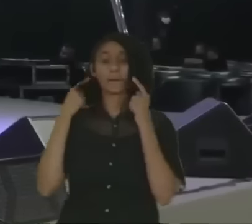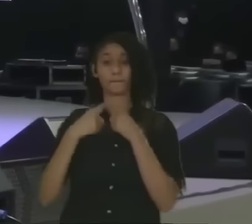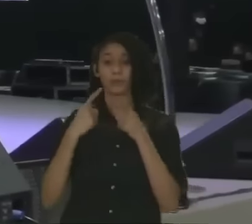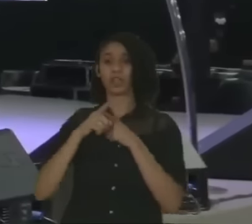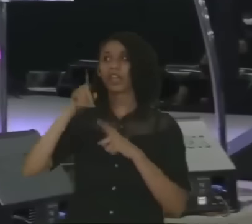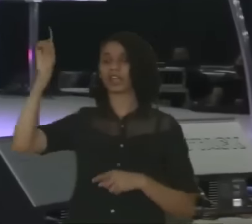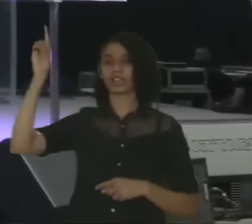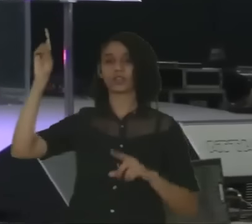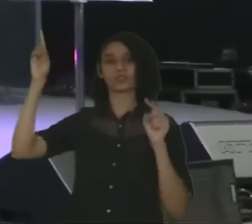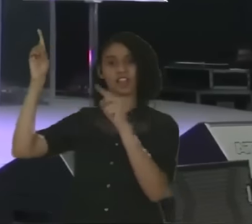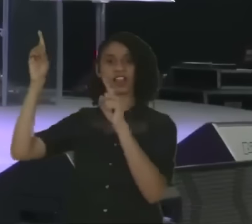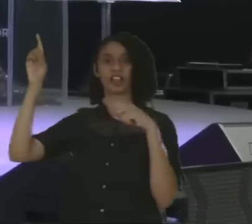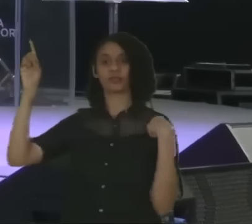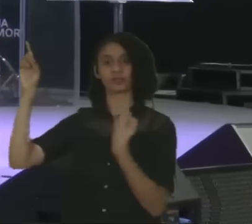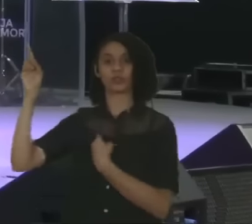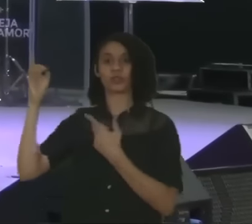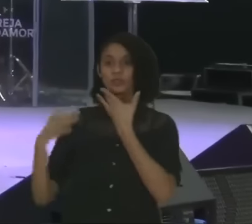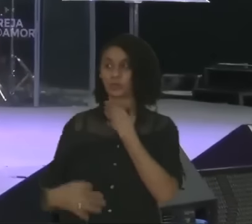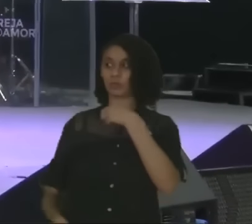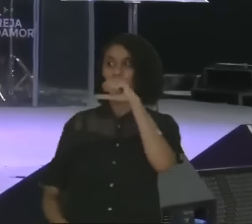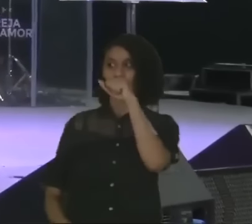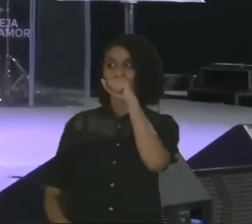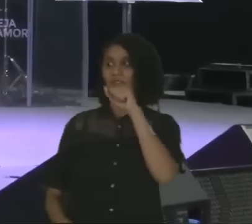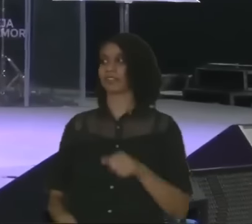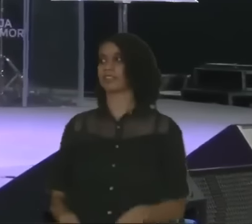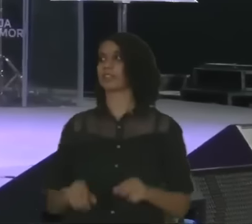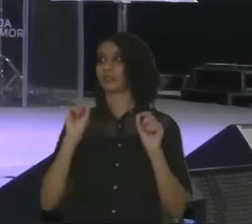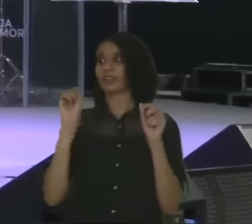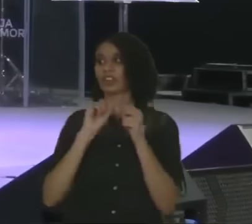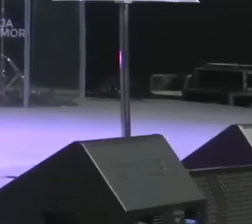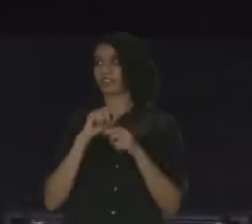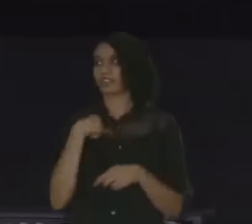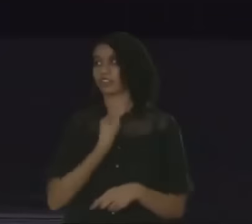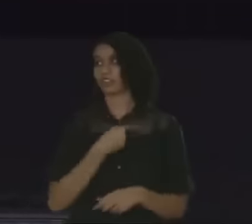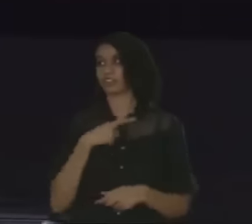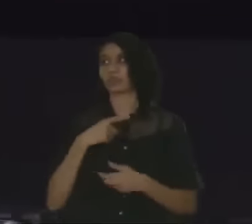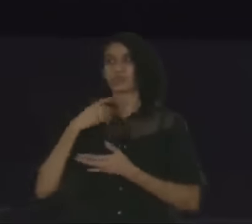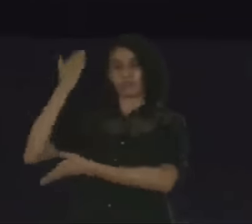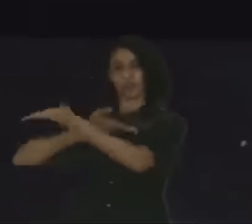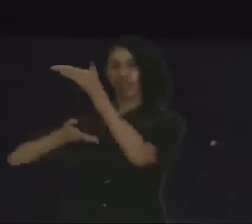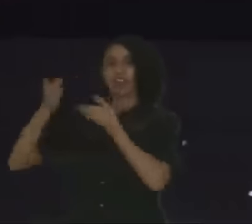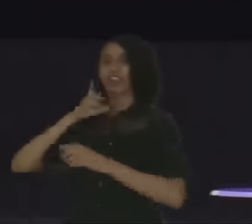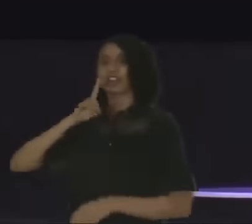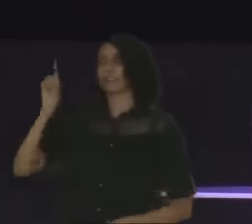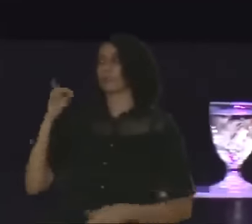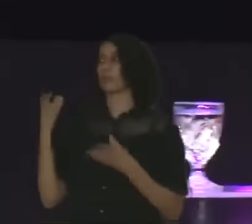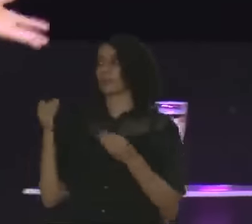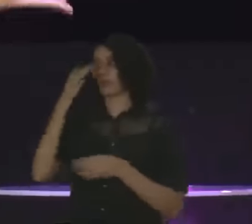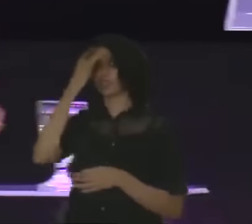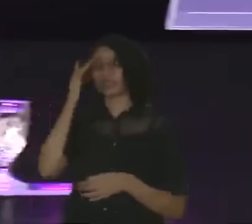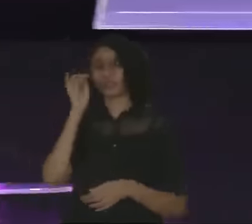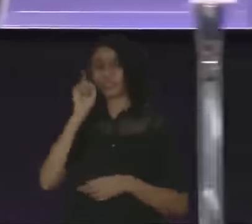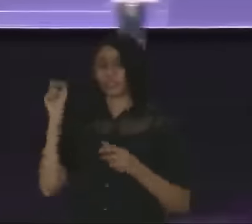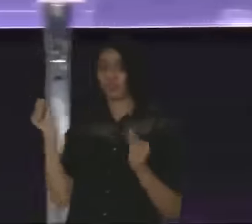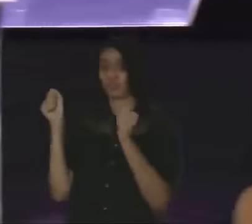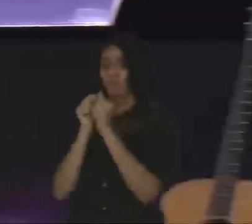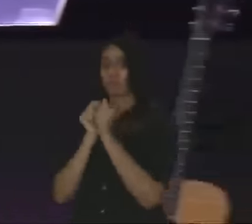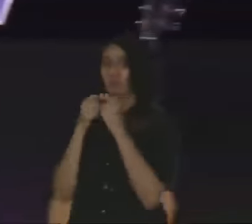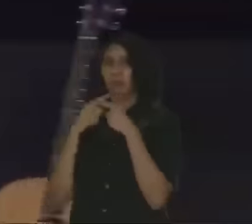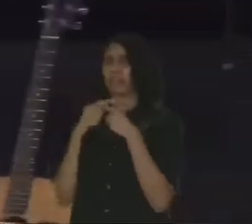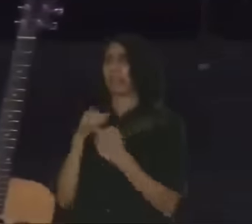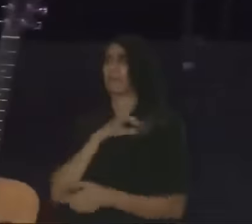pai e o que é que nos impede de um relacionamento com Deus e isso porque muitas pessoas não ficam próximas de Deus porque tem medo